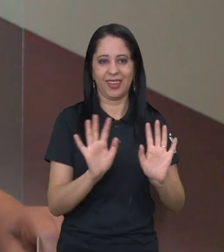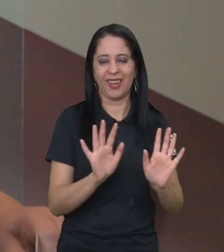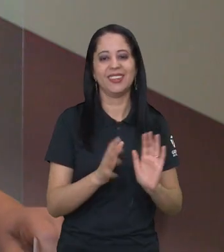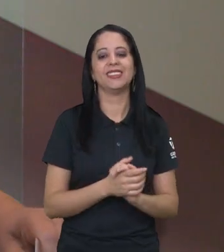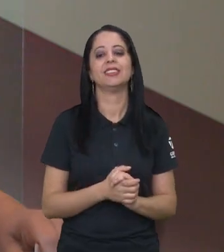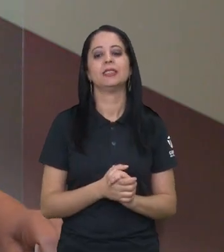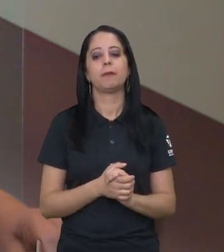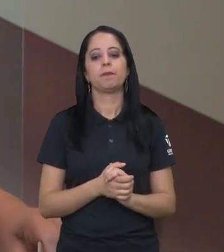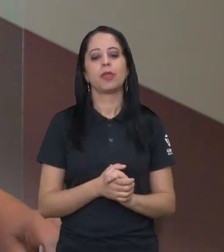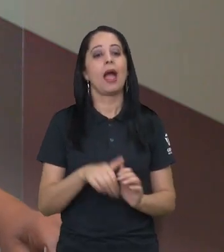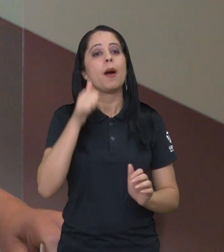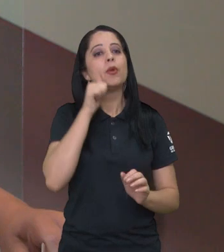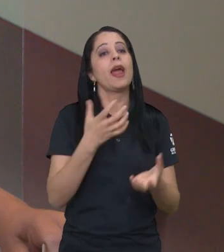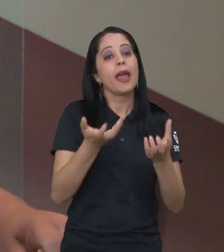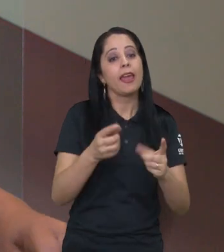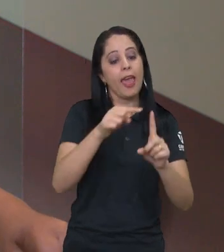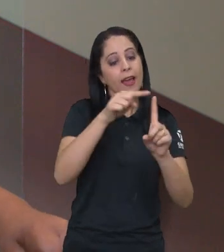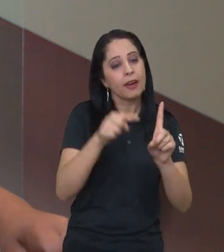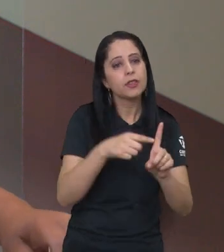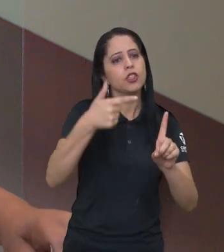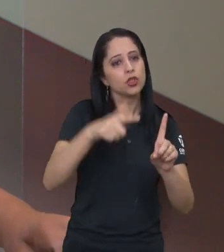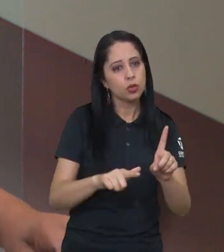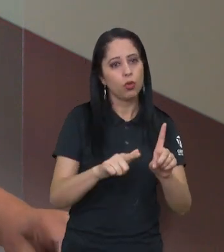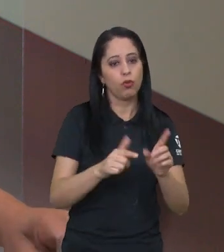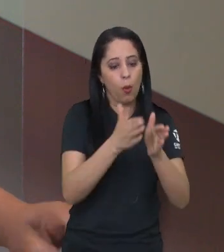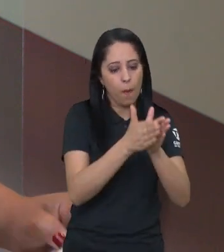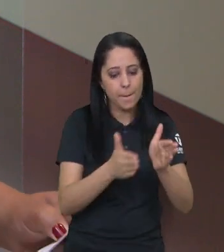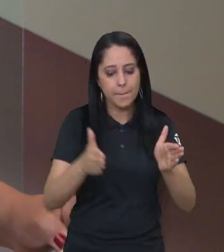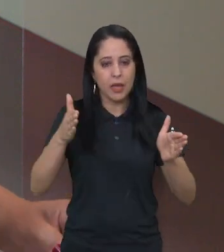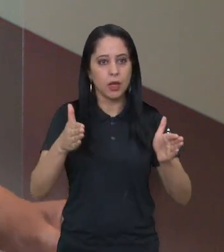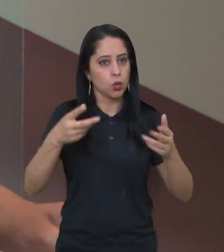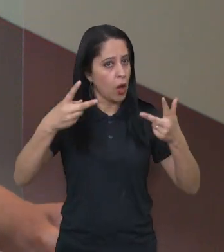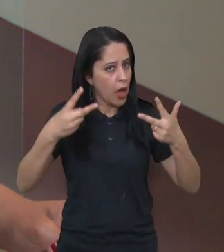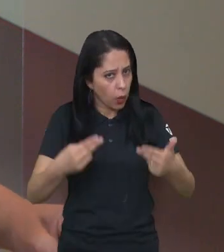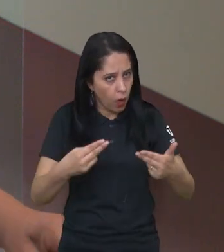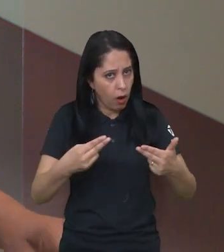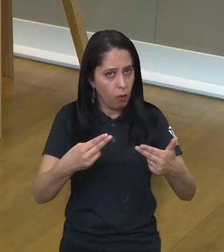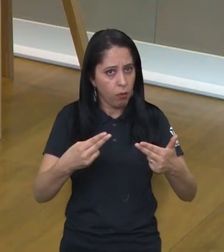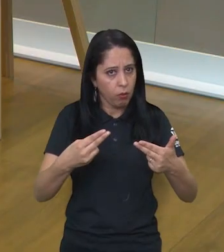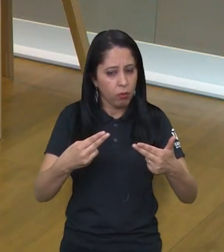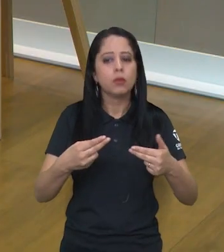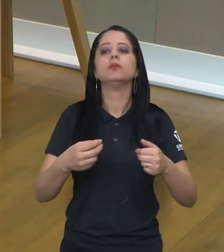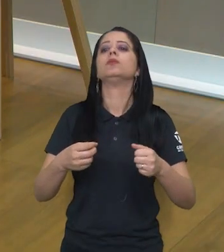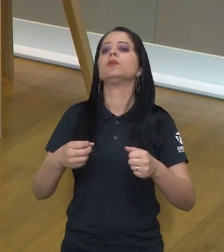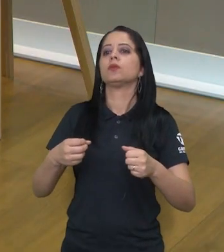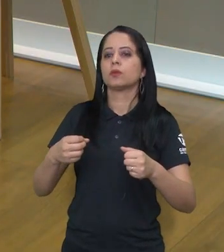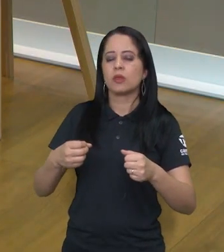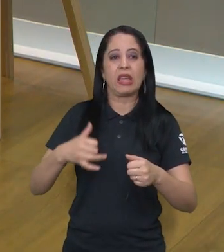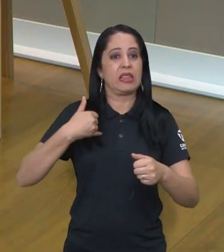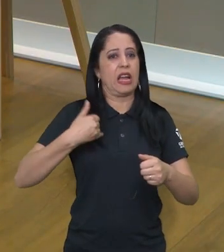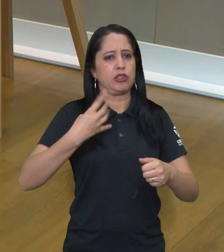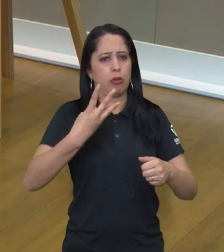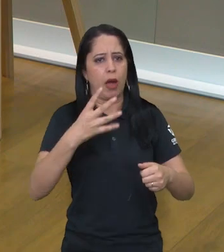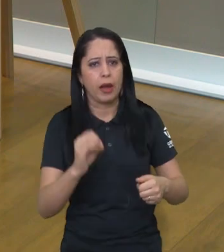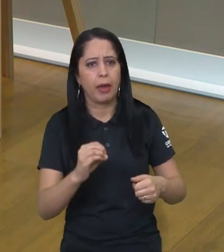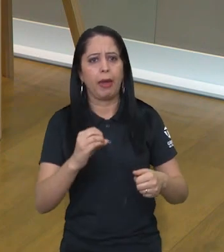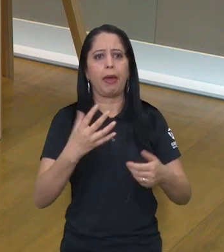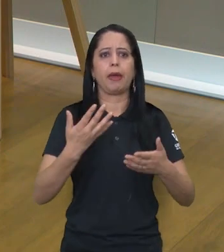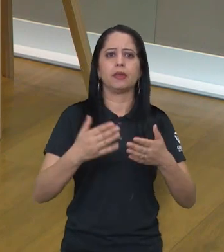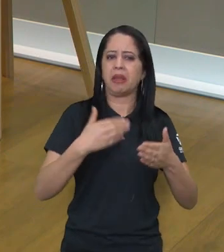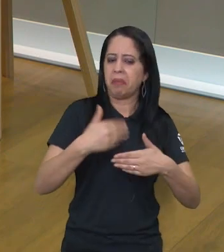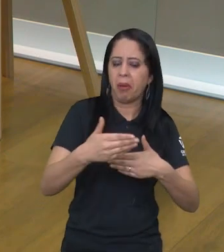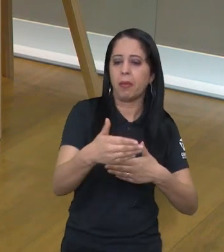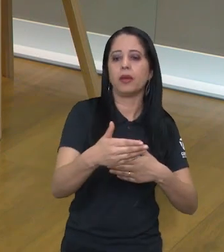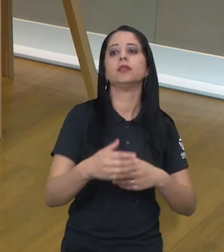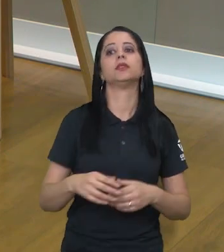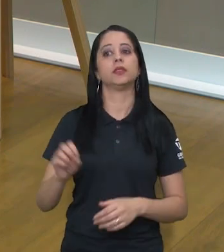já tem um filho e ela quer tentar o 2º ou 3º, enfim. O prazo é o mesmo? O prazo 3 é o meses mesmo. Acima de 40 anos, 1 ano